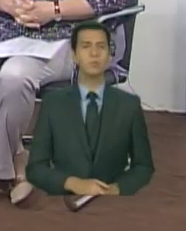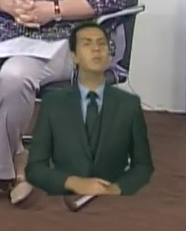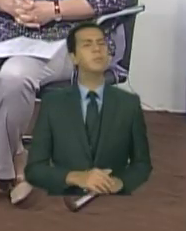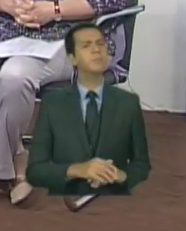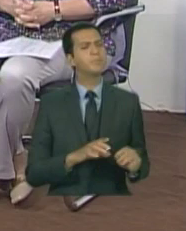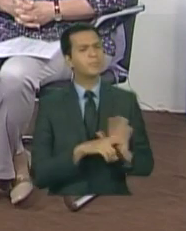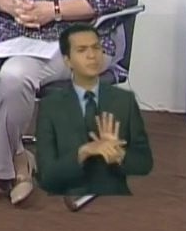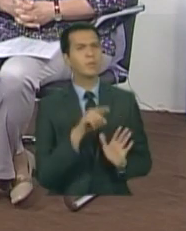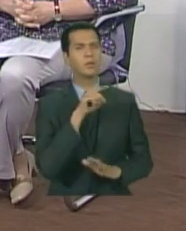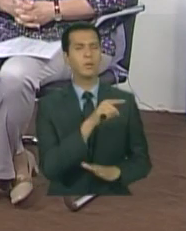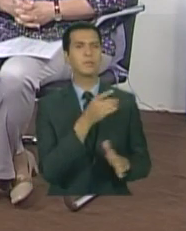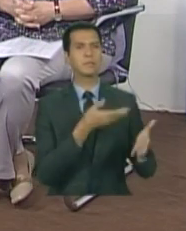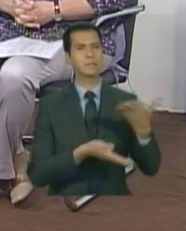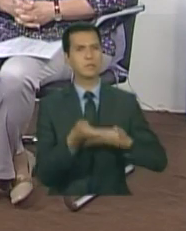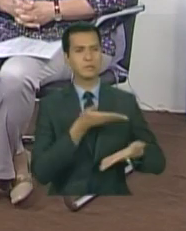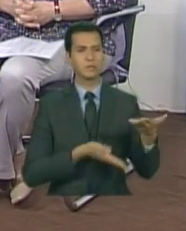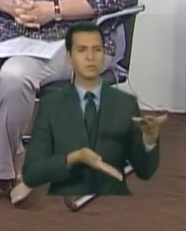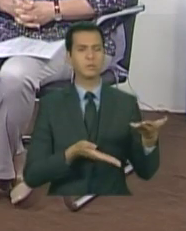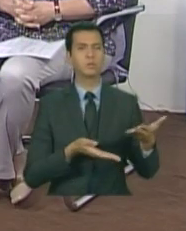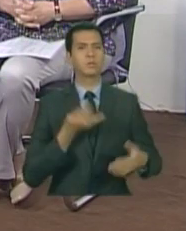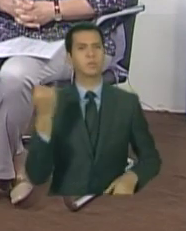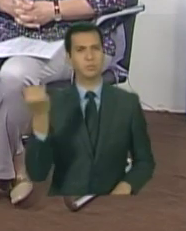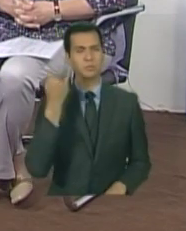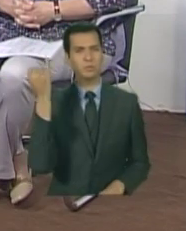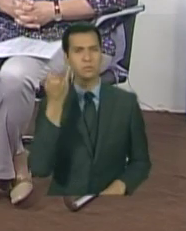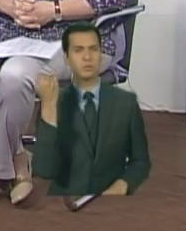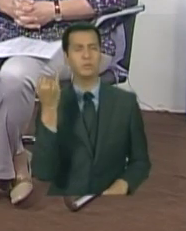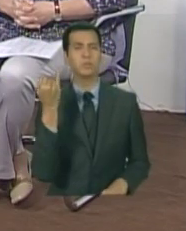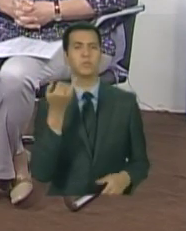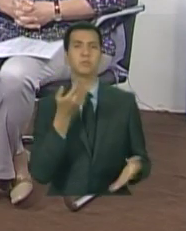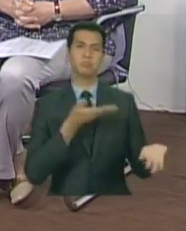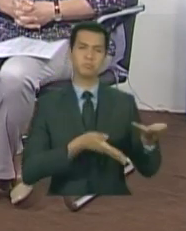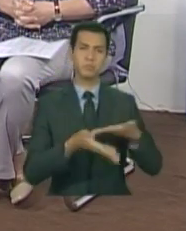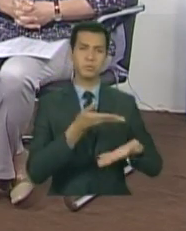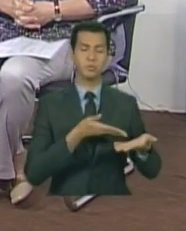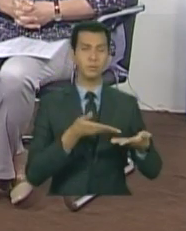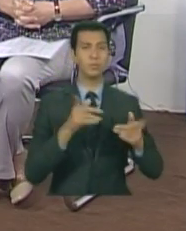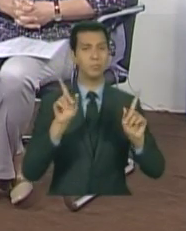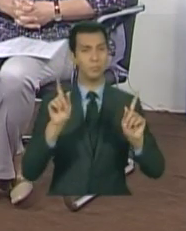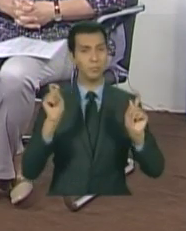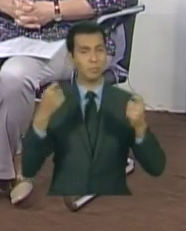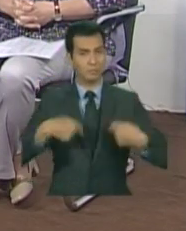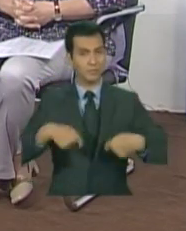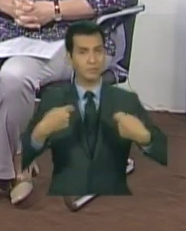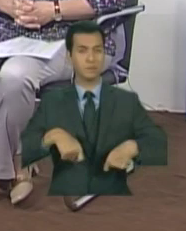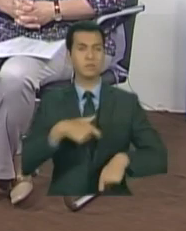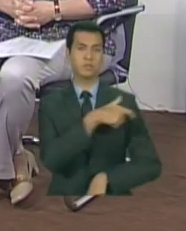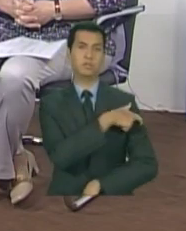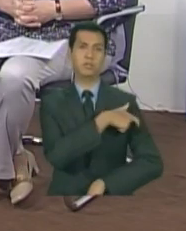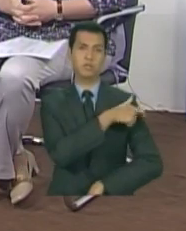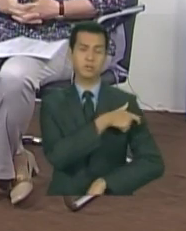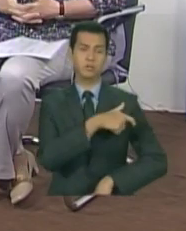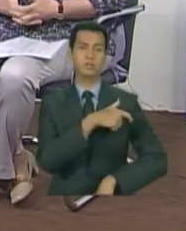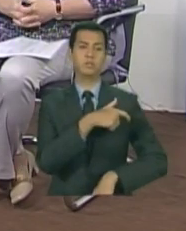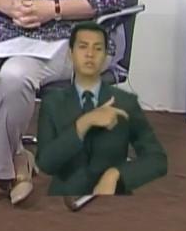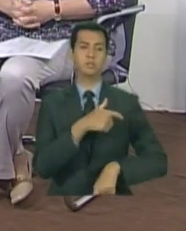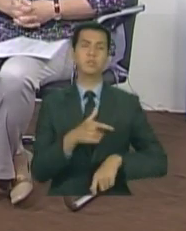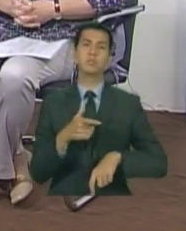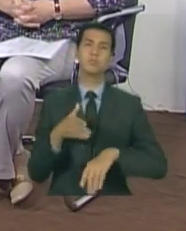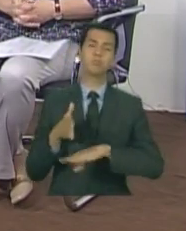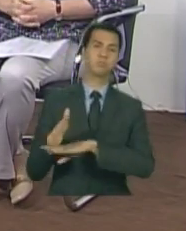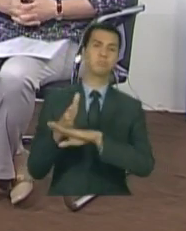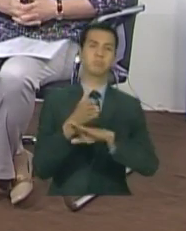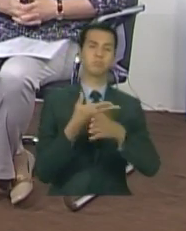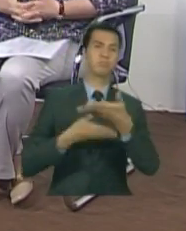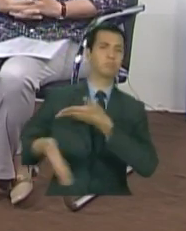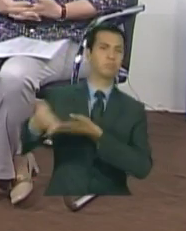disse anteriormente, assim, é essencial para que isso funcione, que a gestão entre as instâncias funcione.